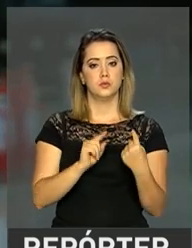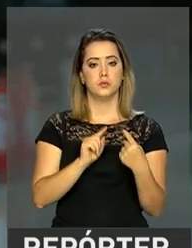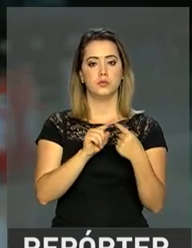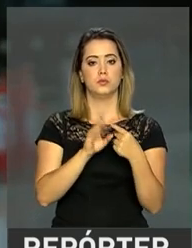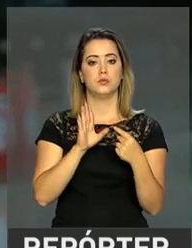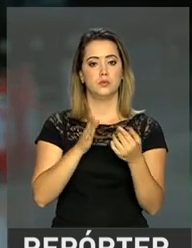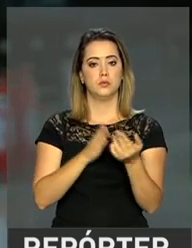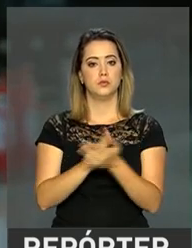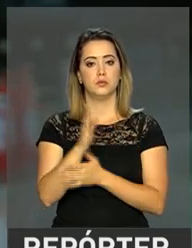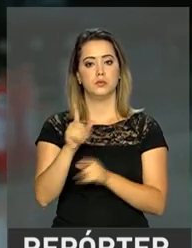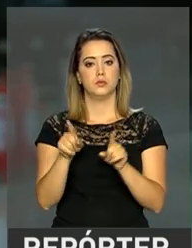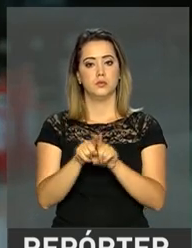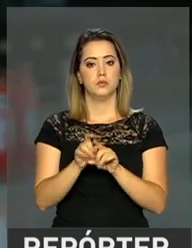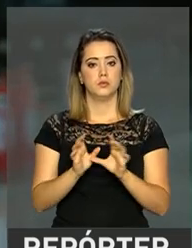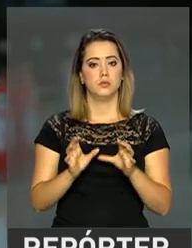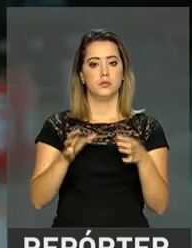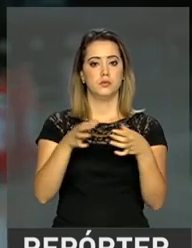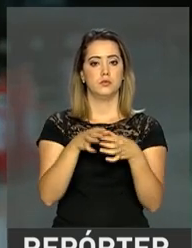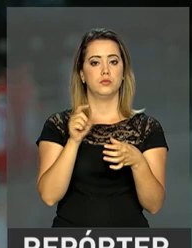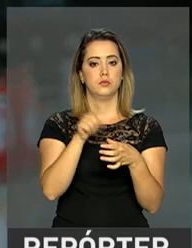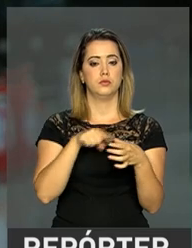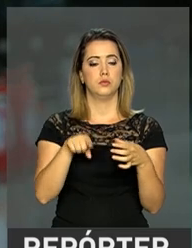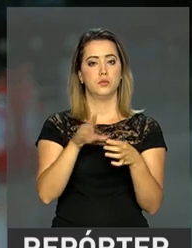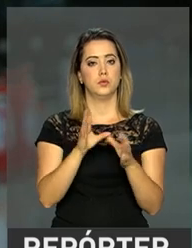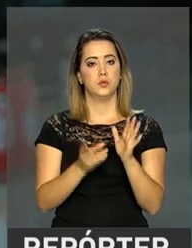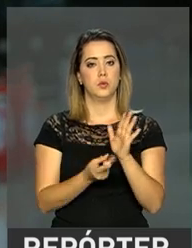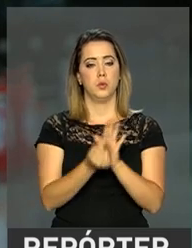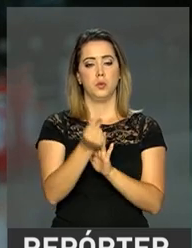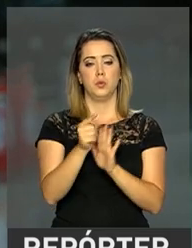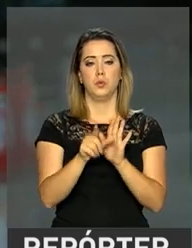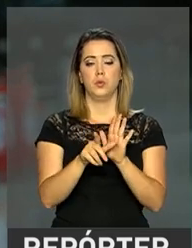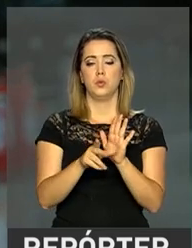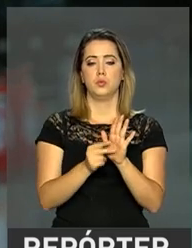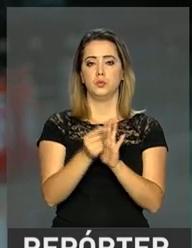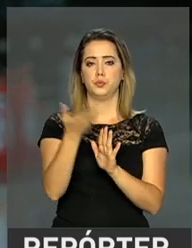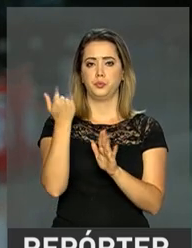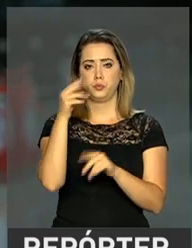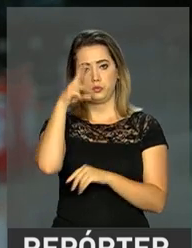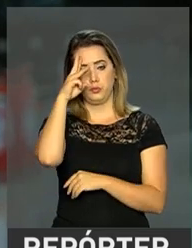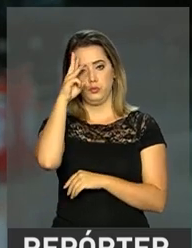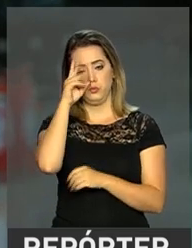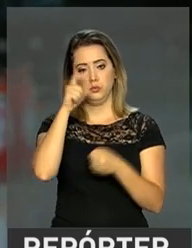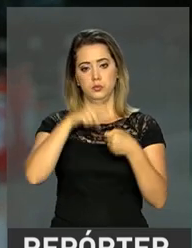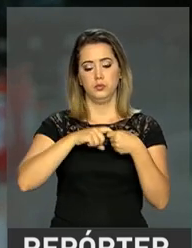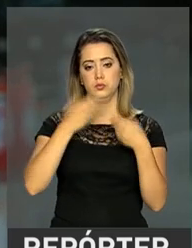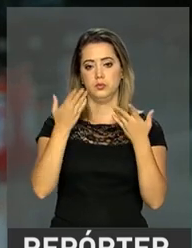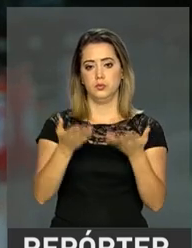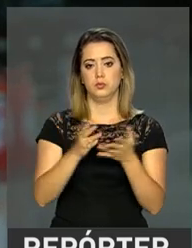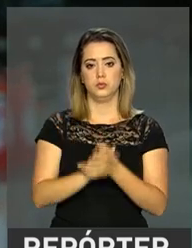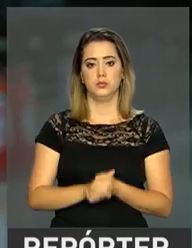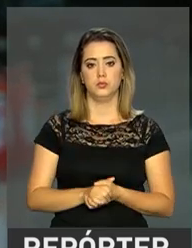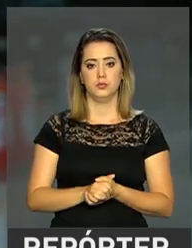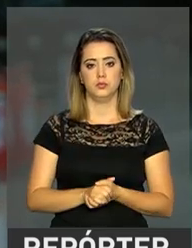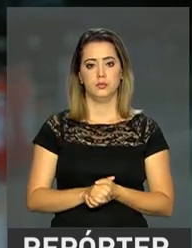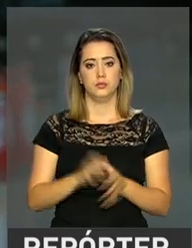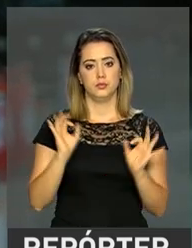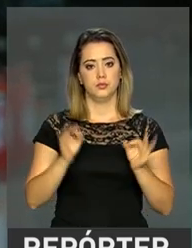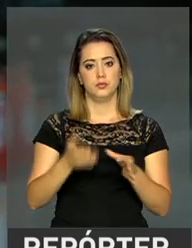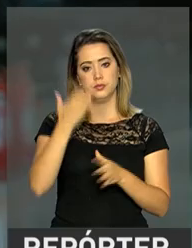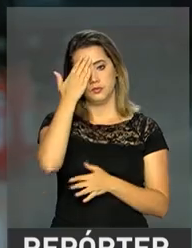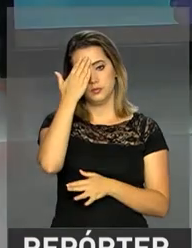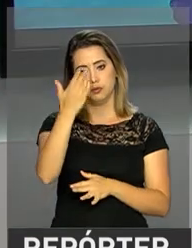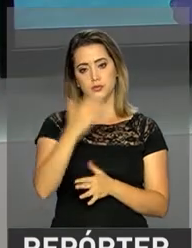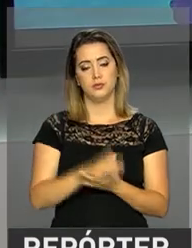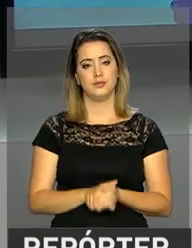já foi aprovado na Comissão Mista de Orçamento na última terça-feira. Volto com você no estúdio, Lilian. Obrigada, Gabi.